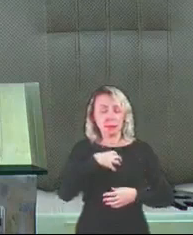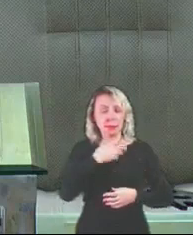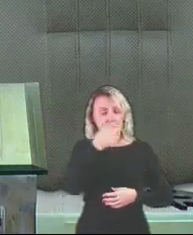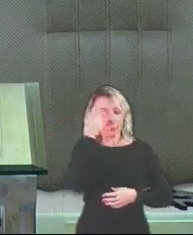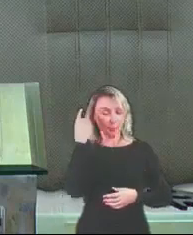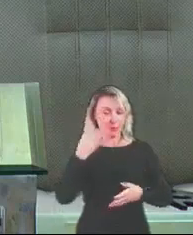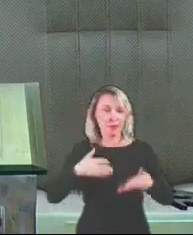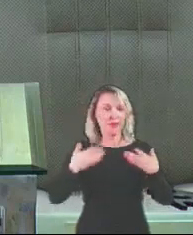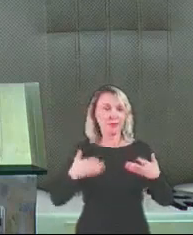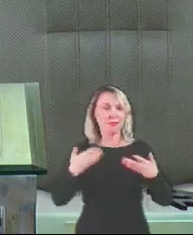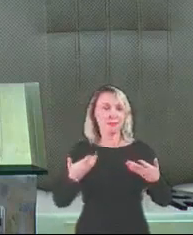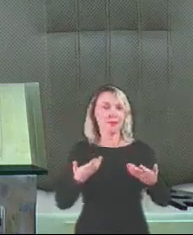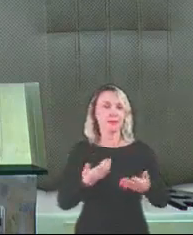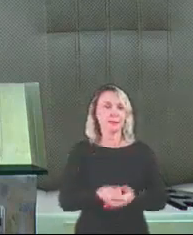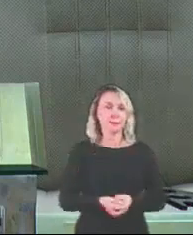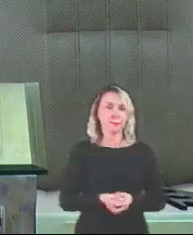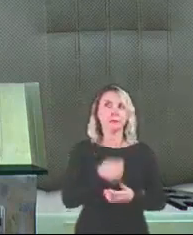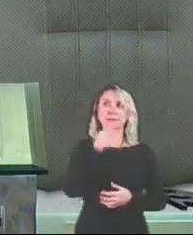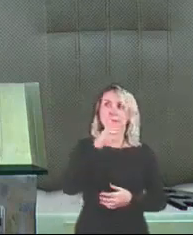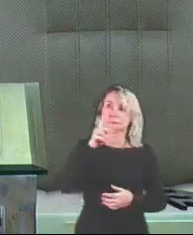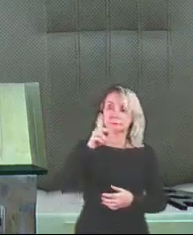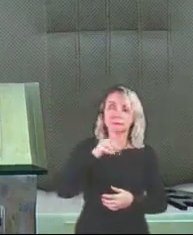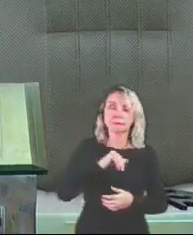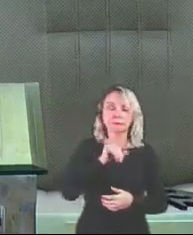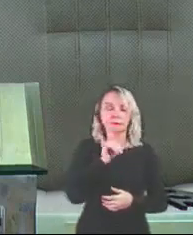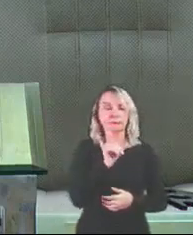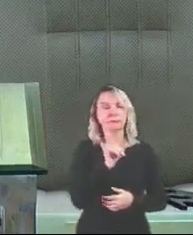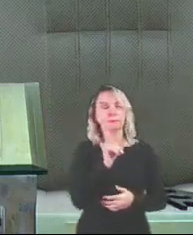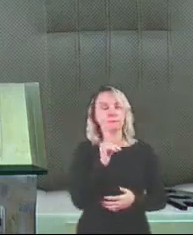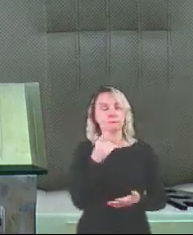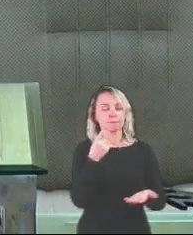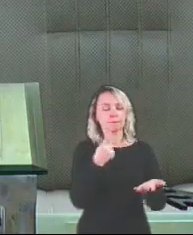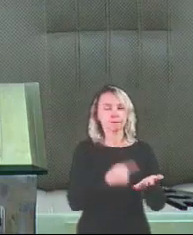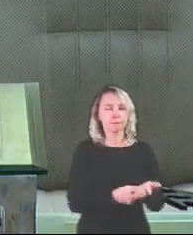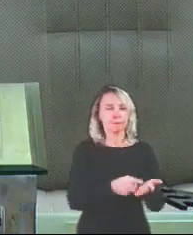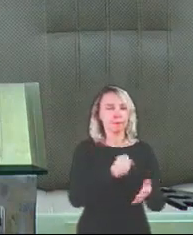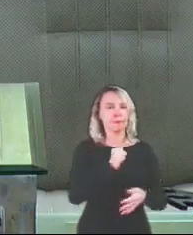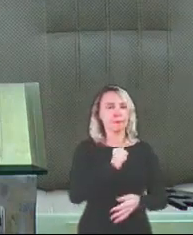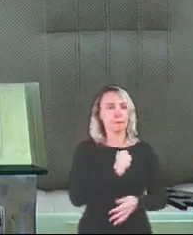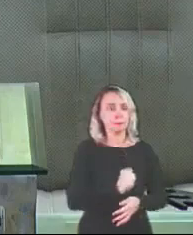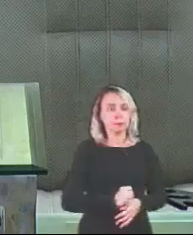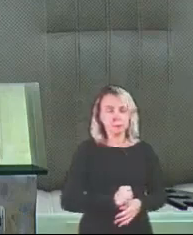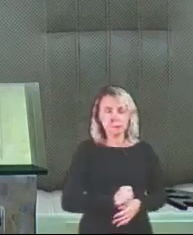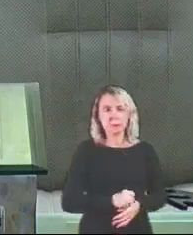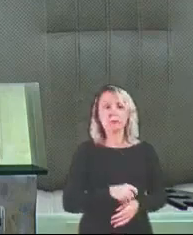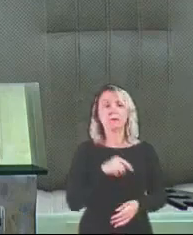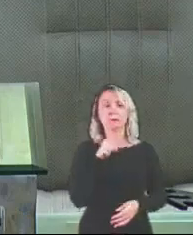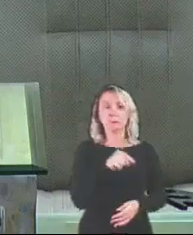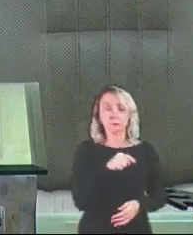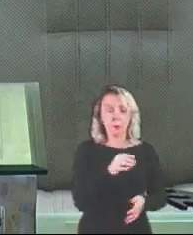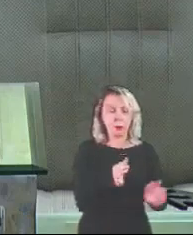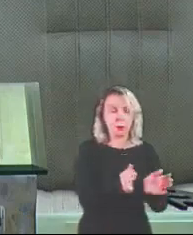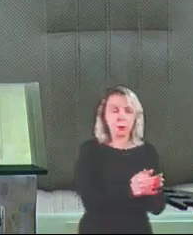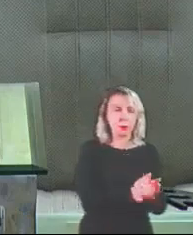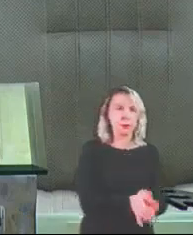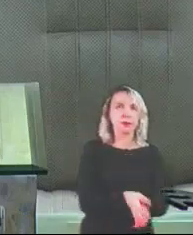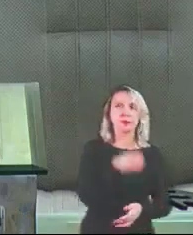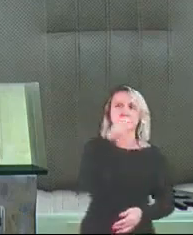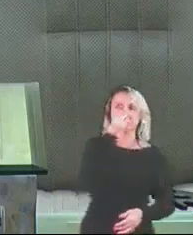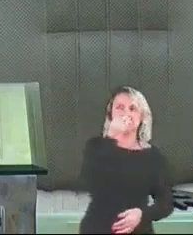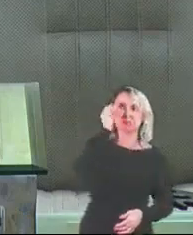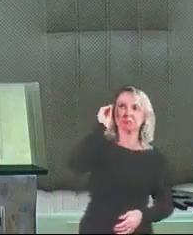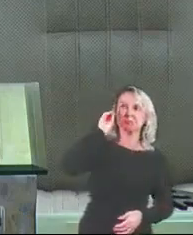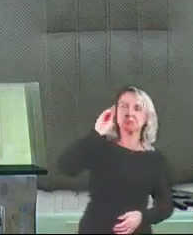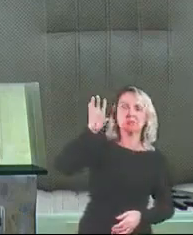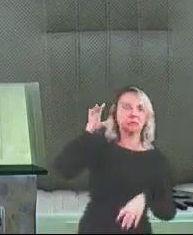Aí Deus vai tratar com os próprios sacerdotes que deixaram a Deus e começaram a se enveredar